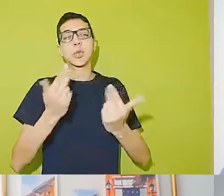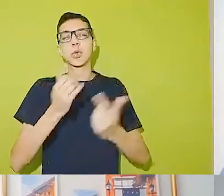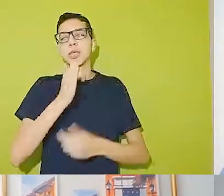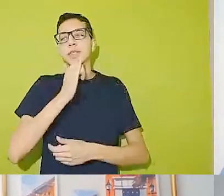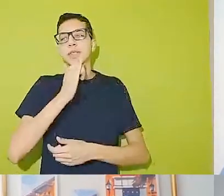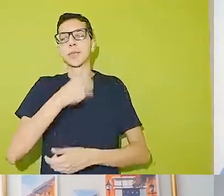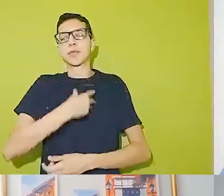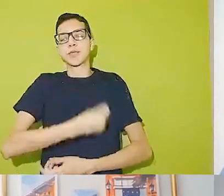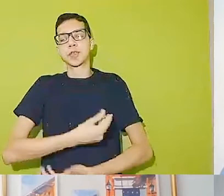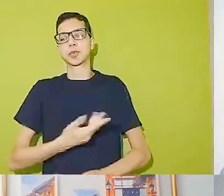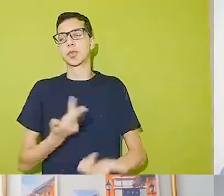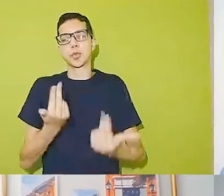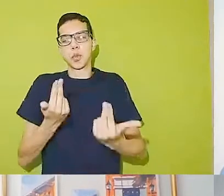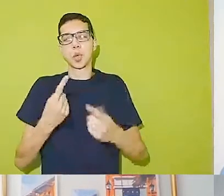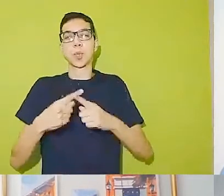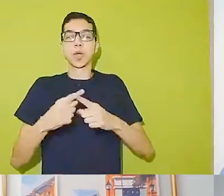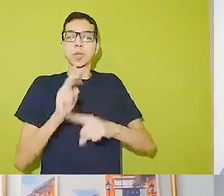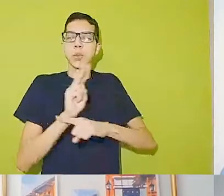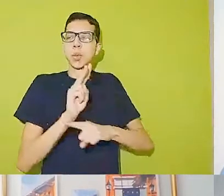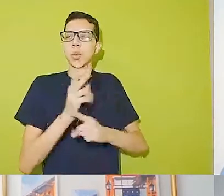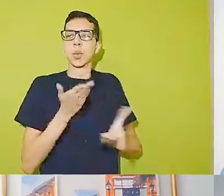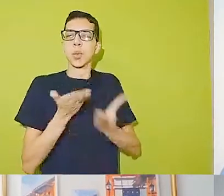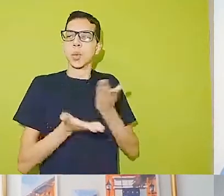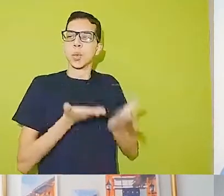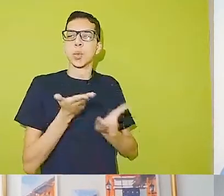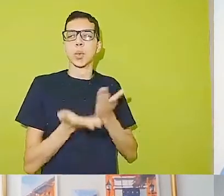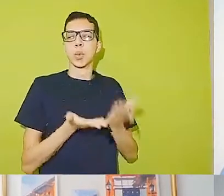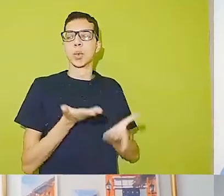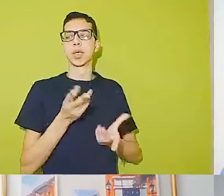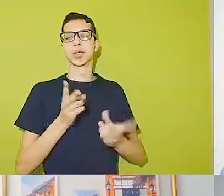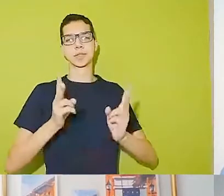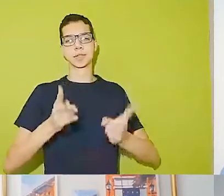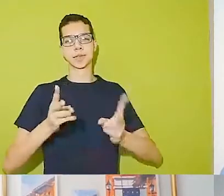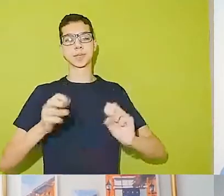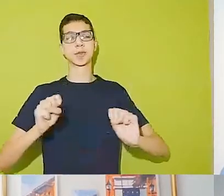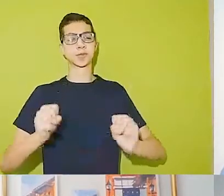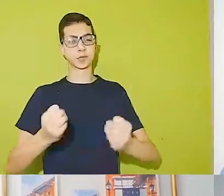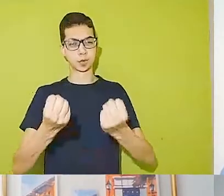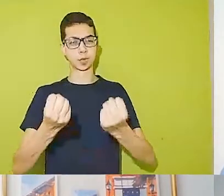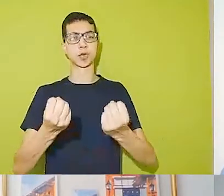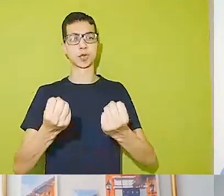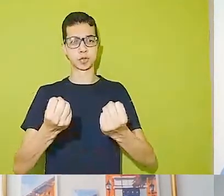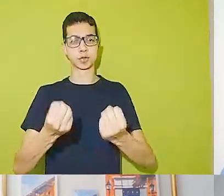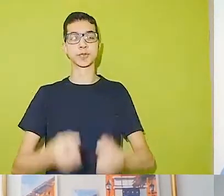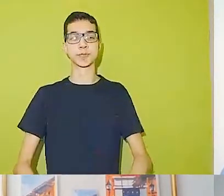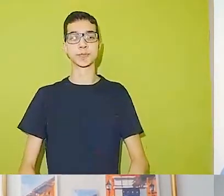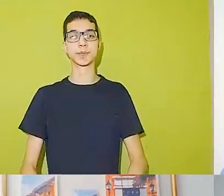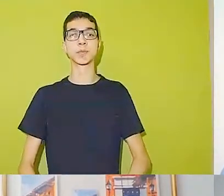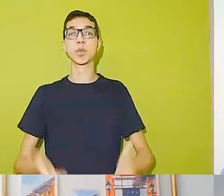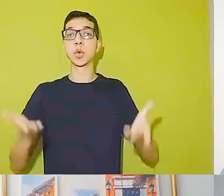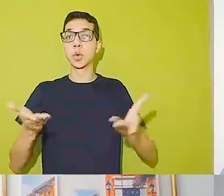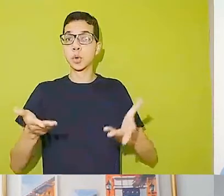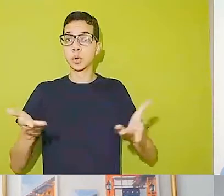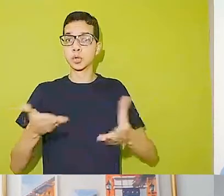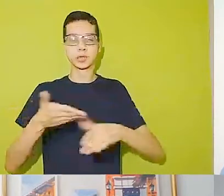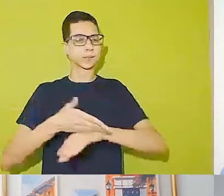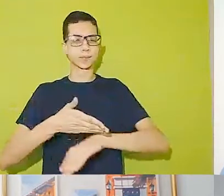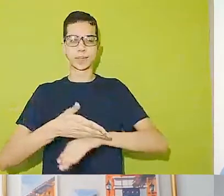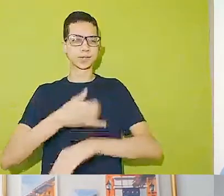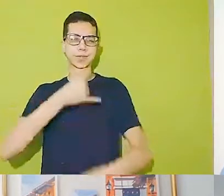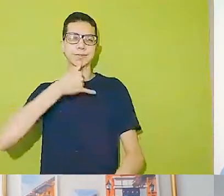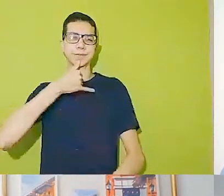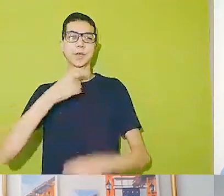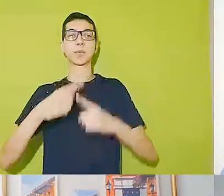muito, muito e se dedicaram bastante, que infelizmente hoje não estão aqui participando, uma por questões de saúde, outra porque já